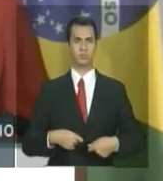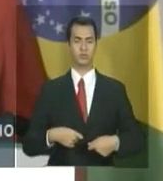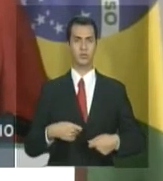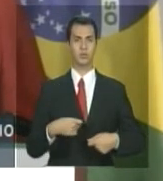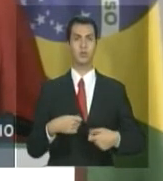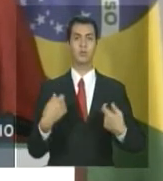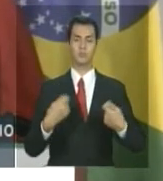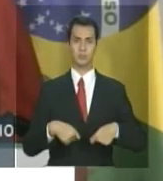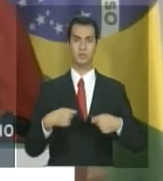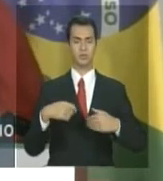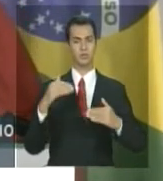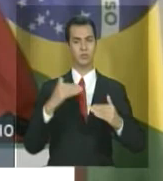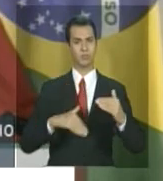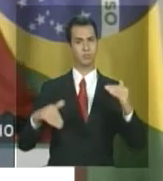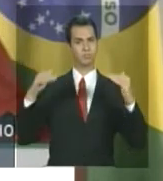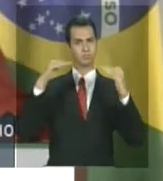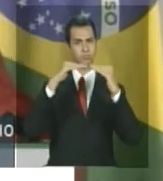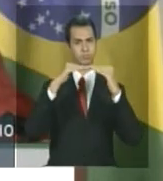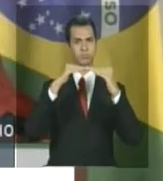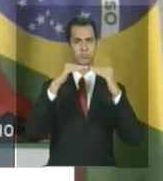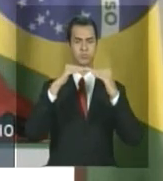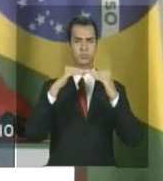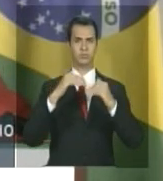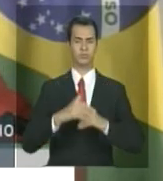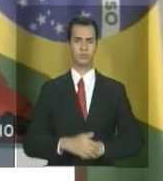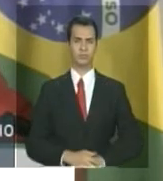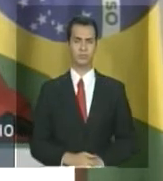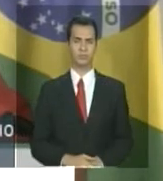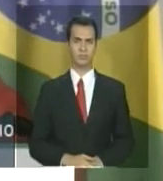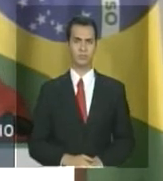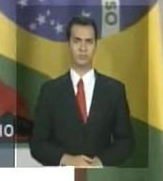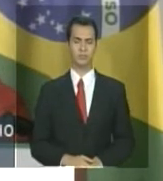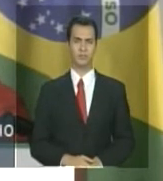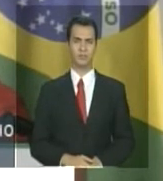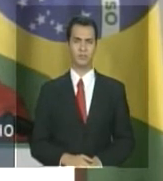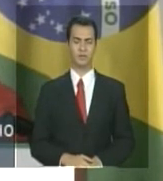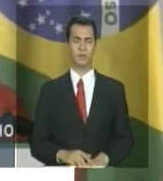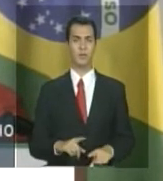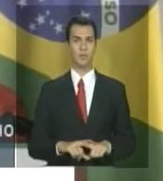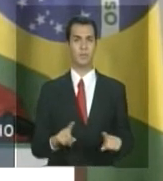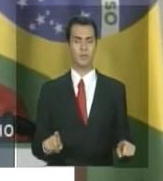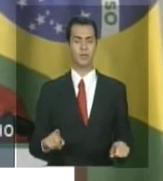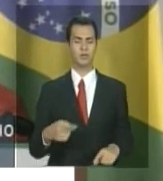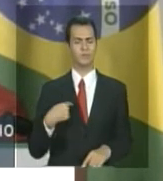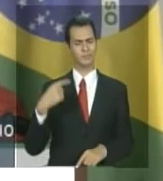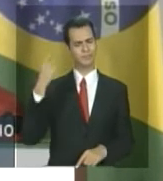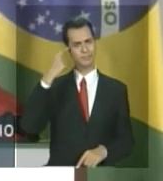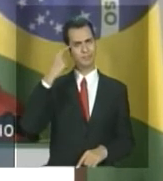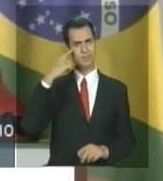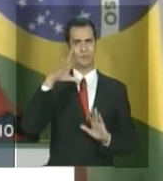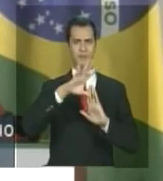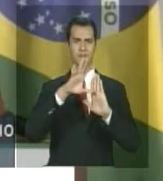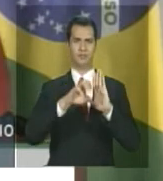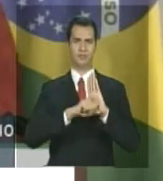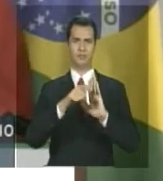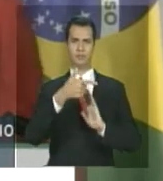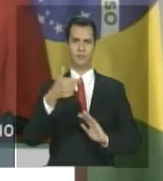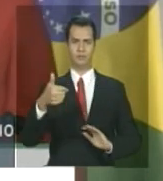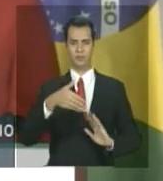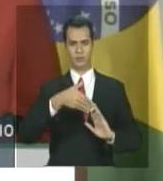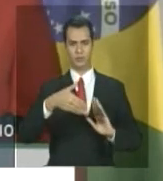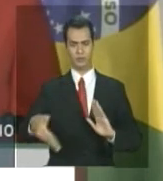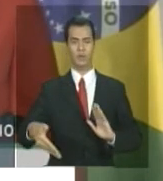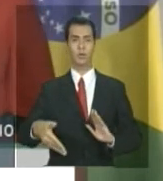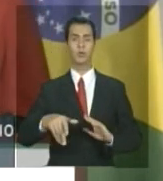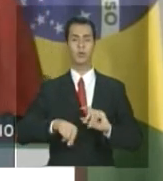progressivamente reequilibrado. Mas eu tenho certeza que uma parceria do século XXI não se limita nem